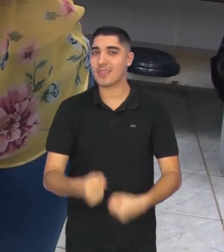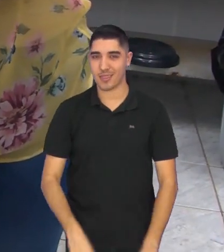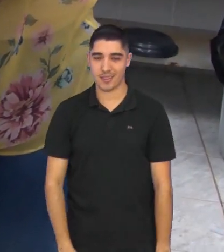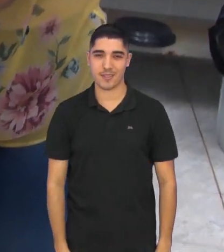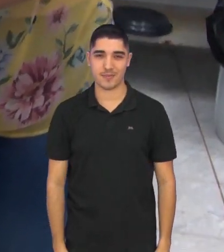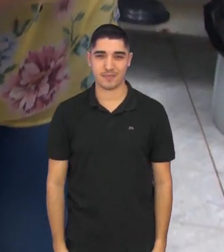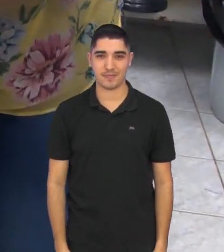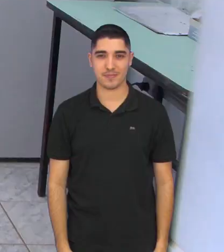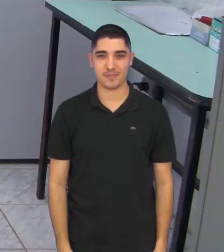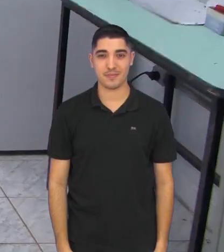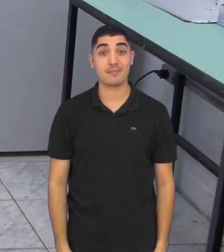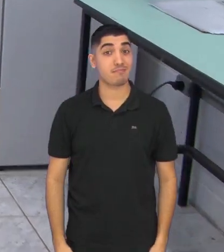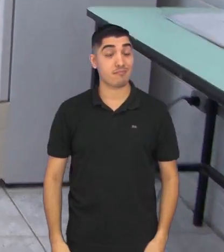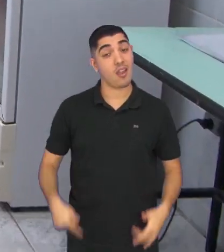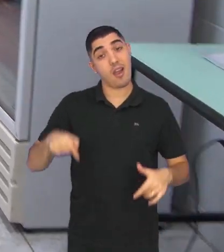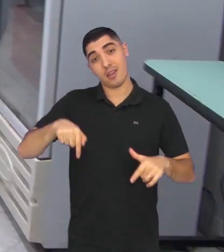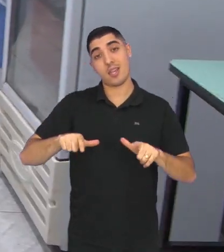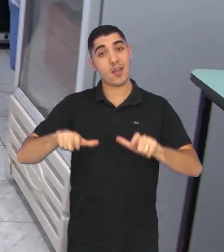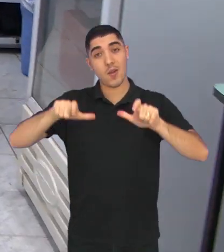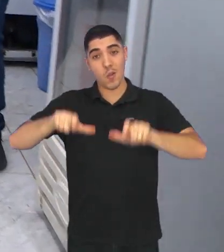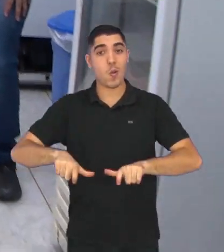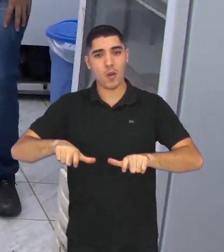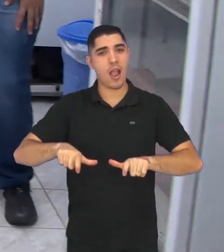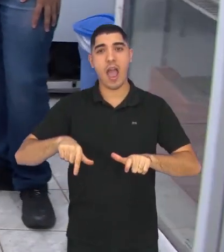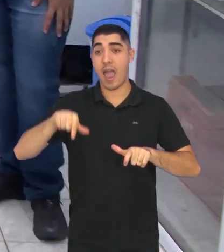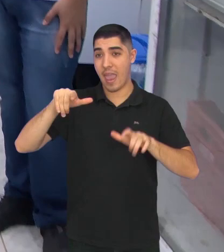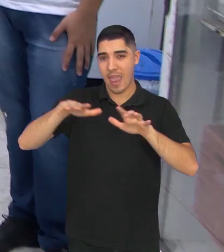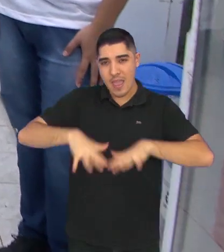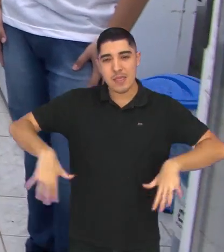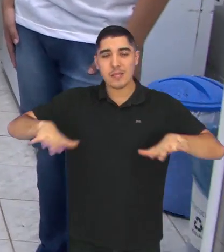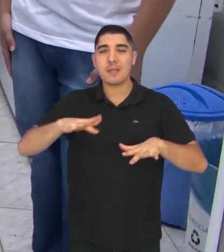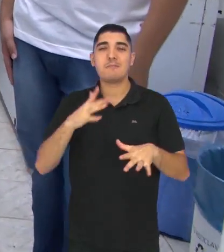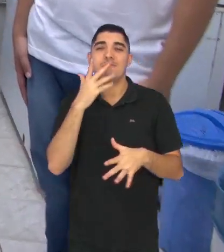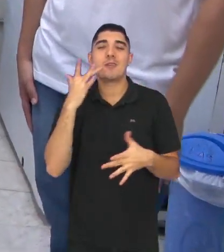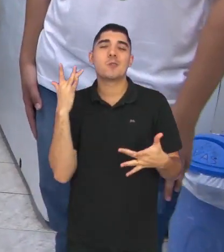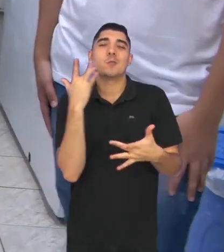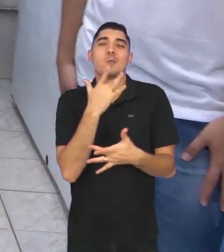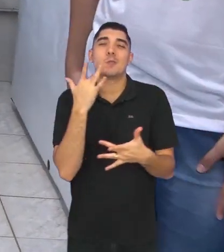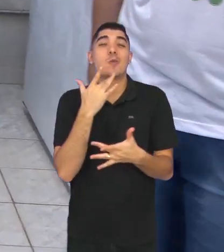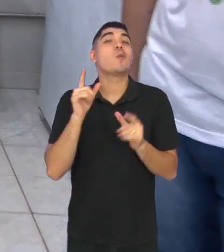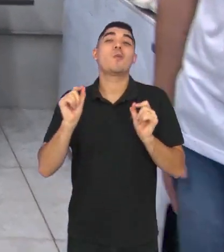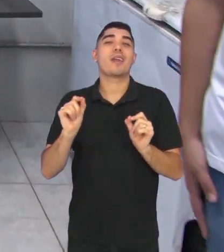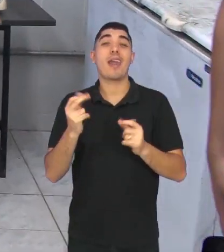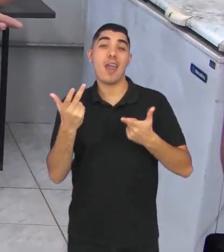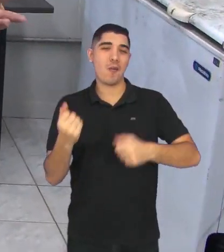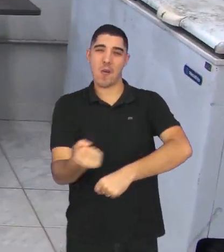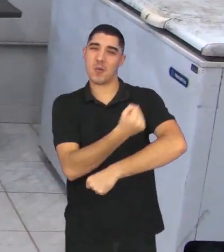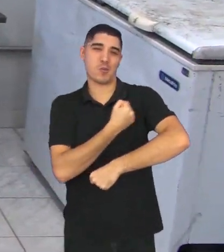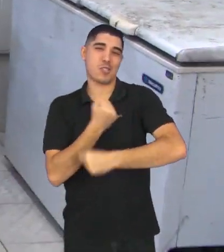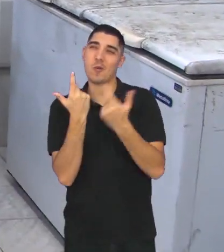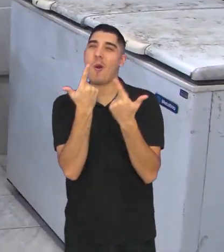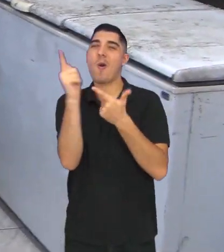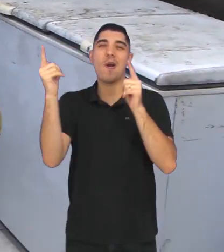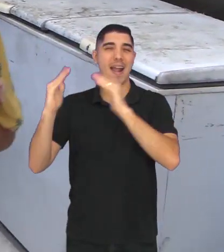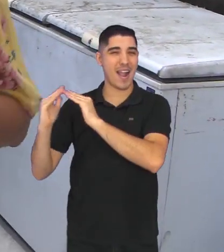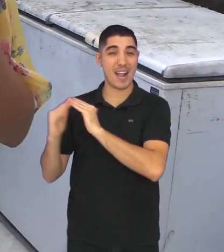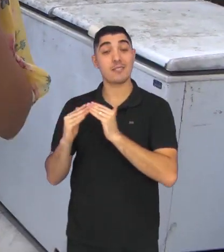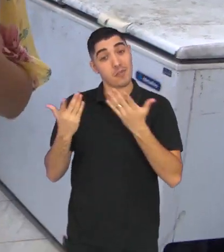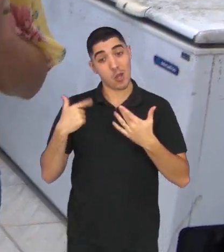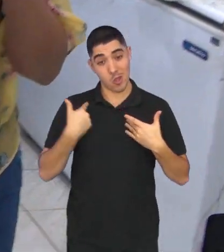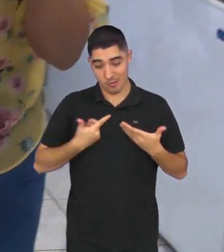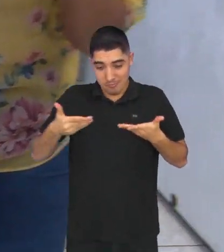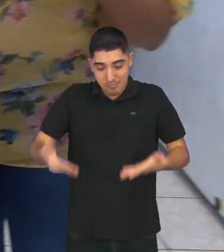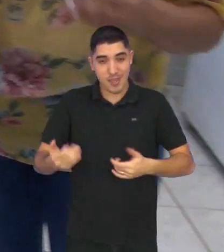topei! E aqui, né, o espaço mais saboroso de toda a casa, como sempre, é a cozinha. E nós chegamos na cozinha